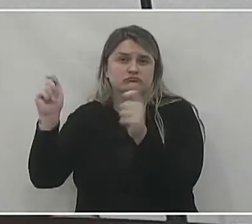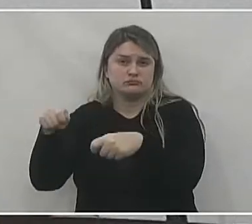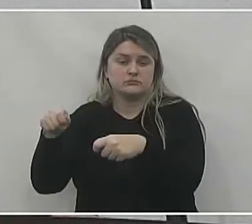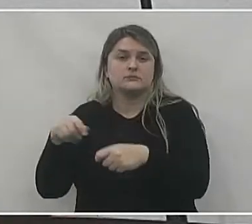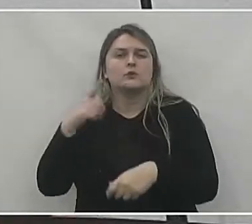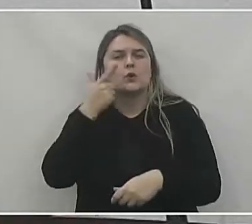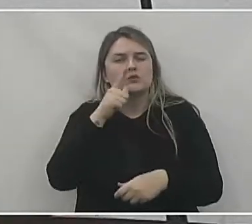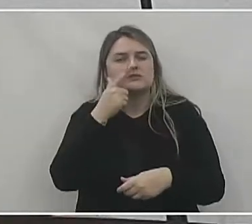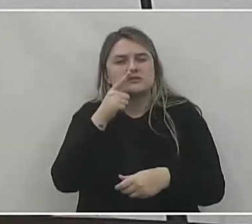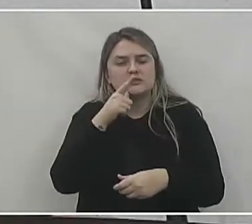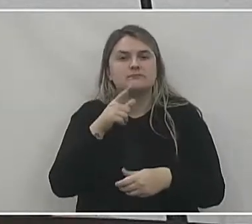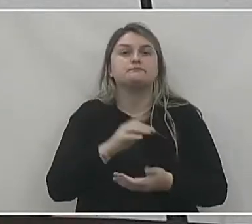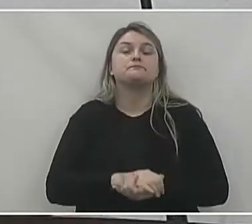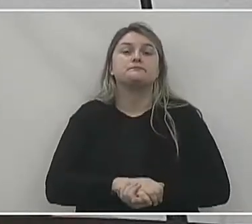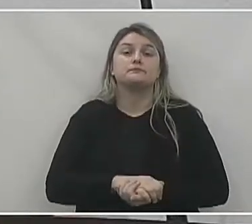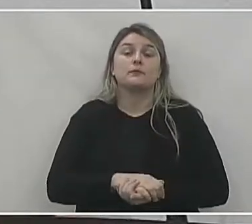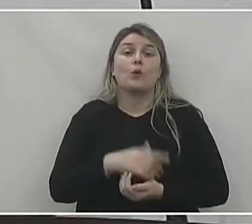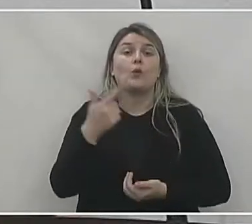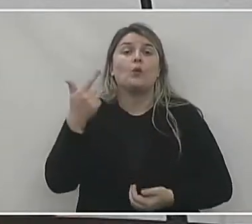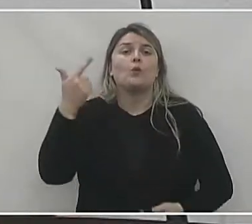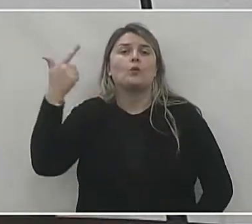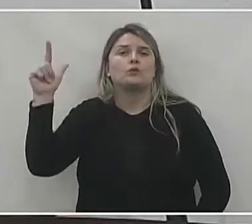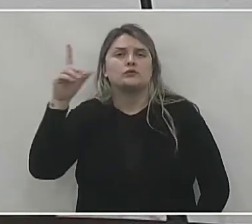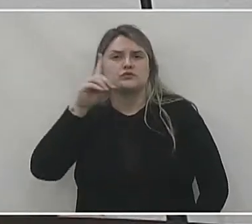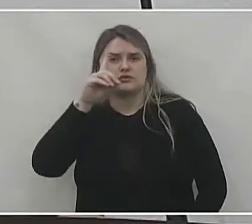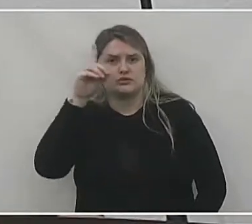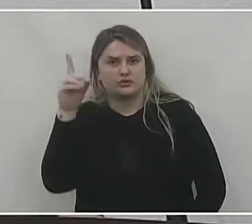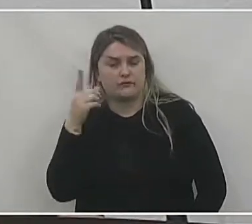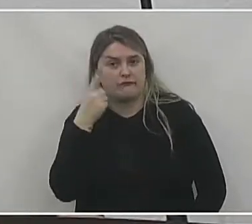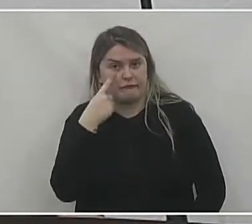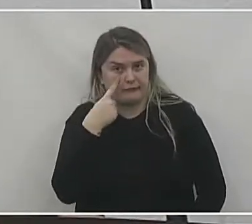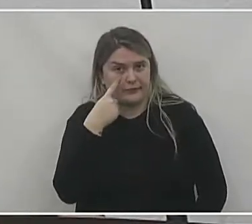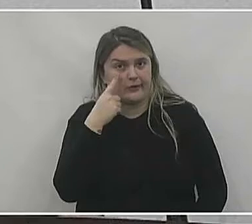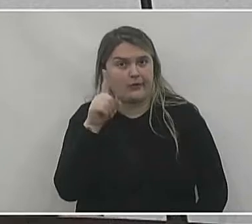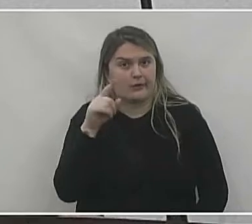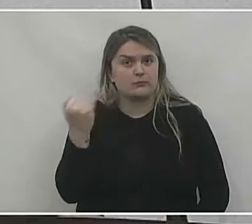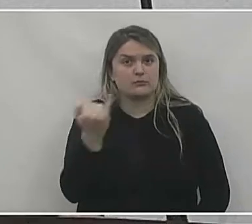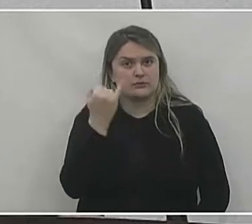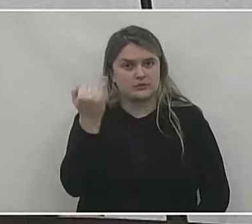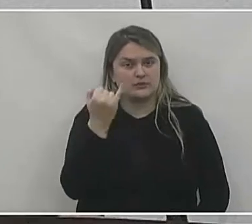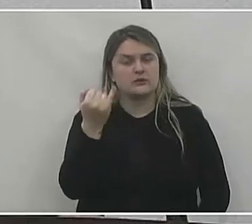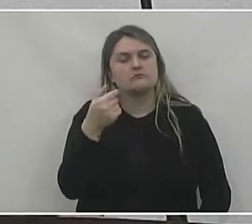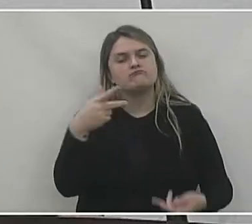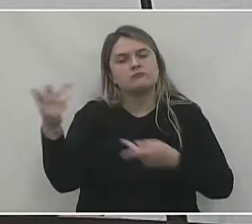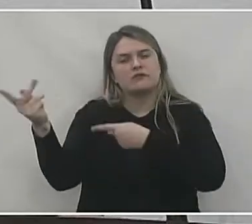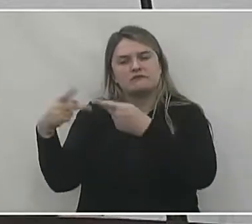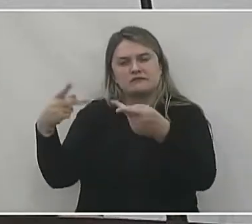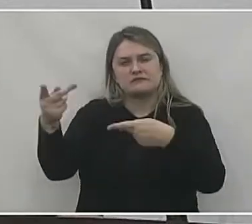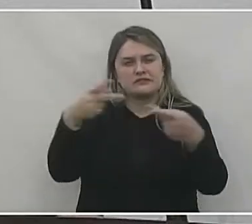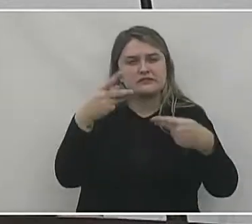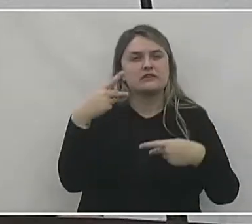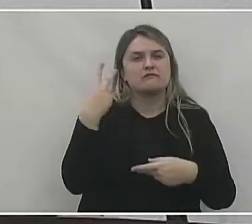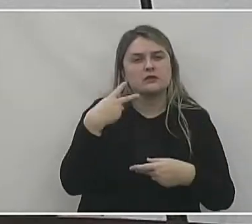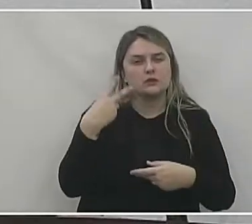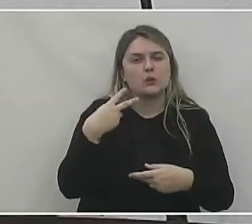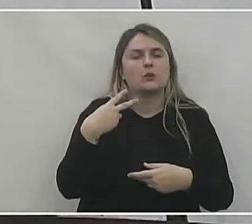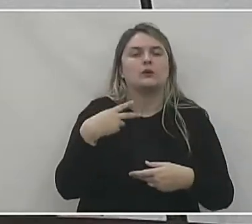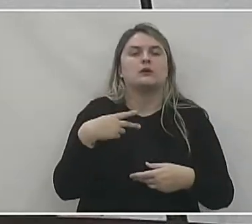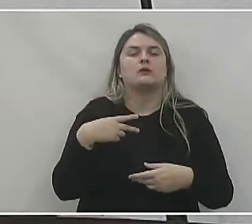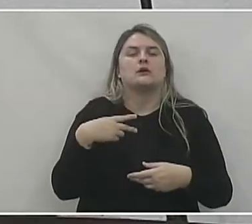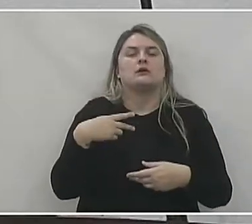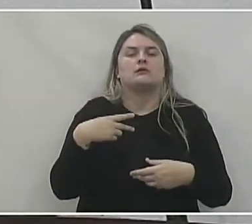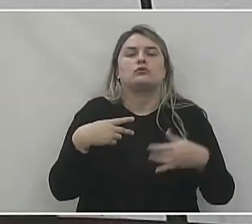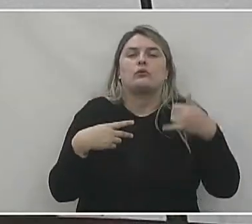Então, conseguimos isso. E outro dia, para vocês verem como é importante, recebendo a visita dos vereadores, recebi um telefonema